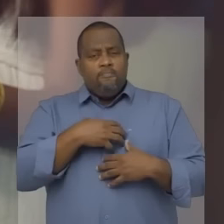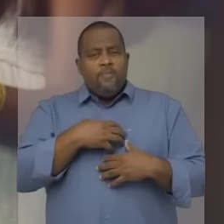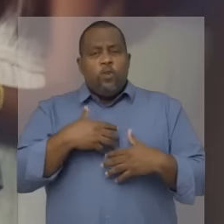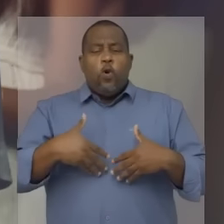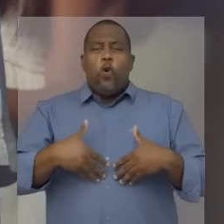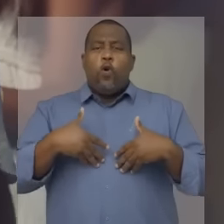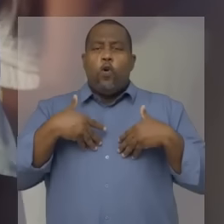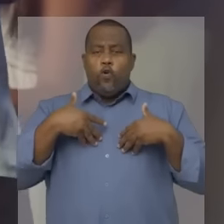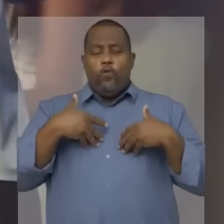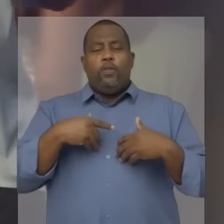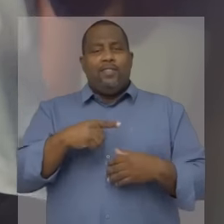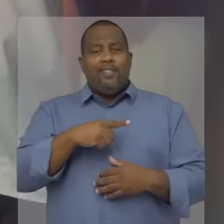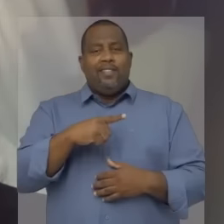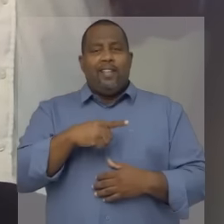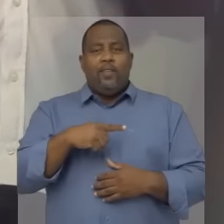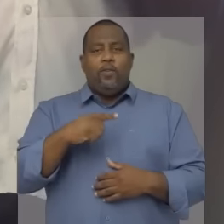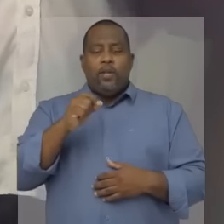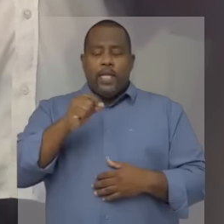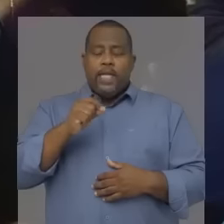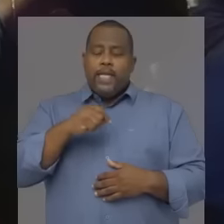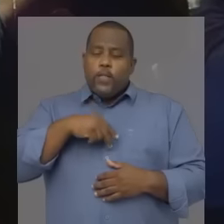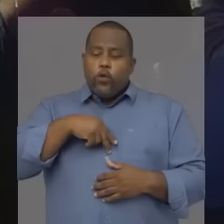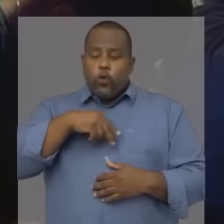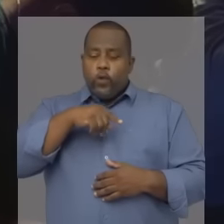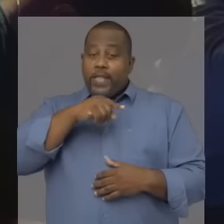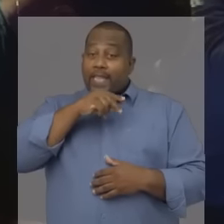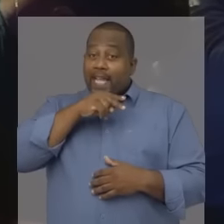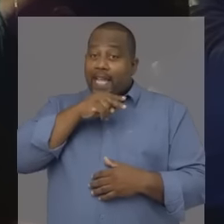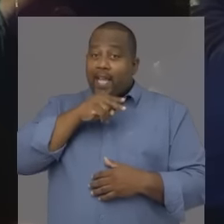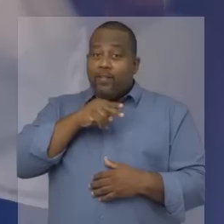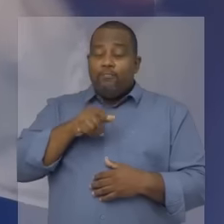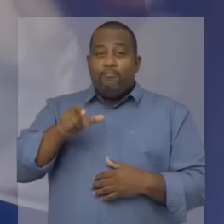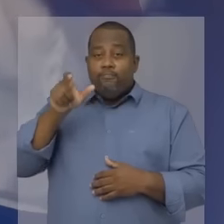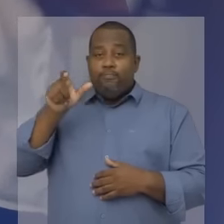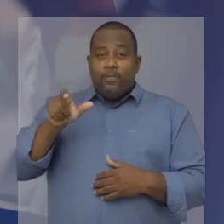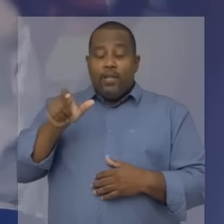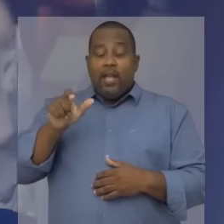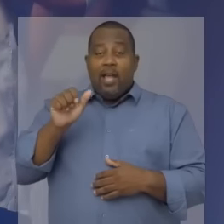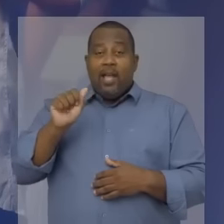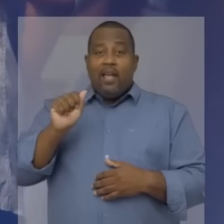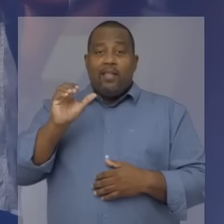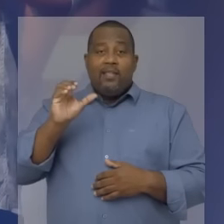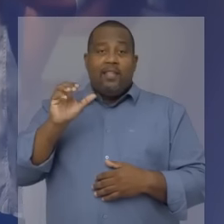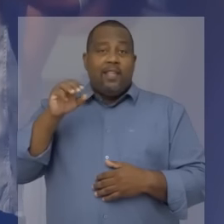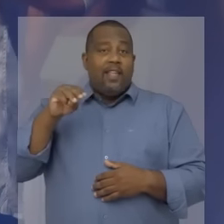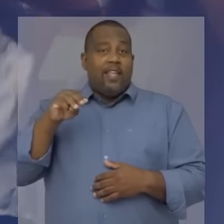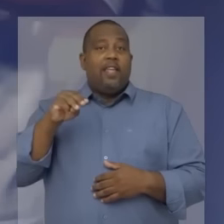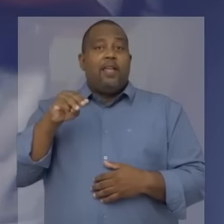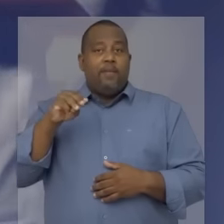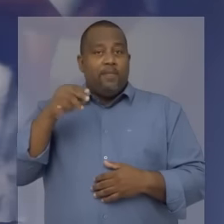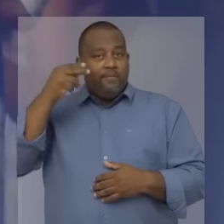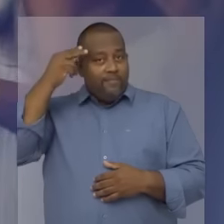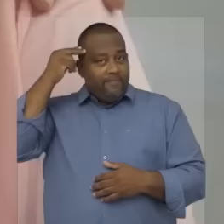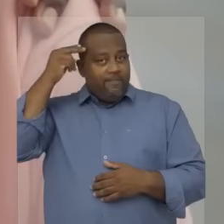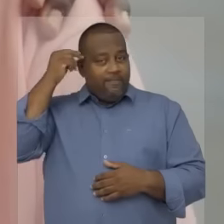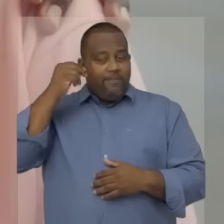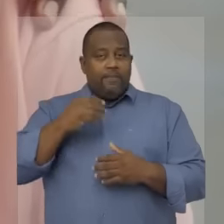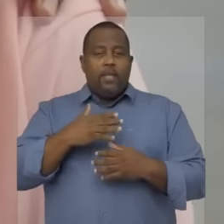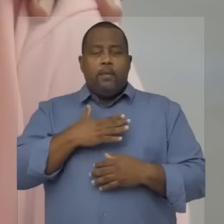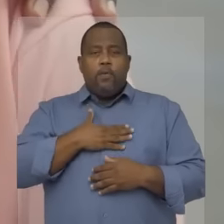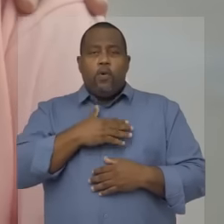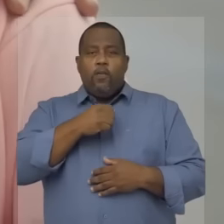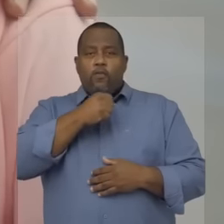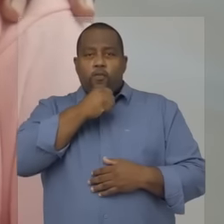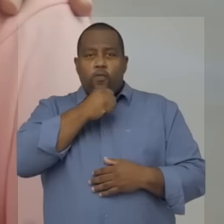Que orgulho eu tenho de ser neto de Antônio Carlos Magalhães. O